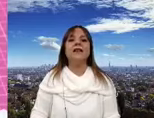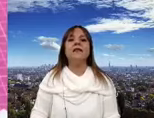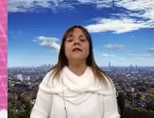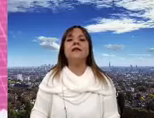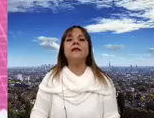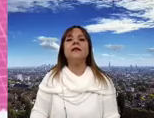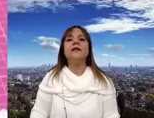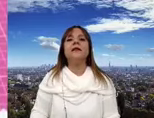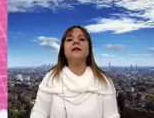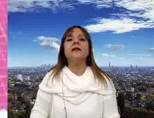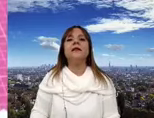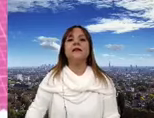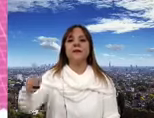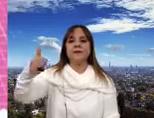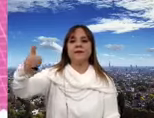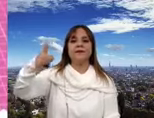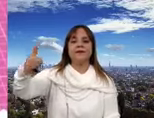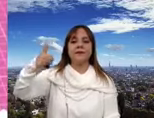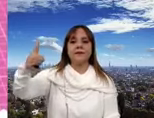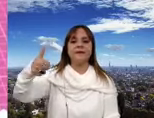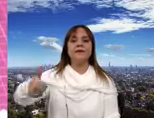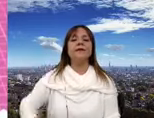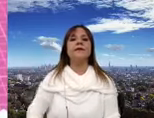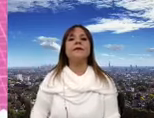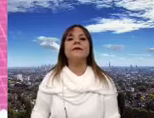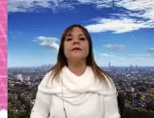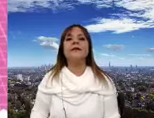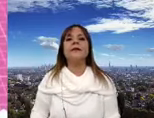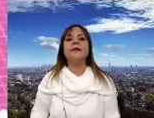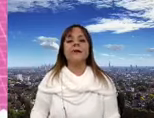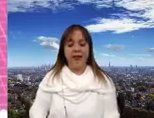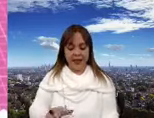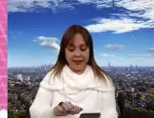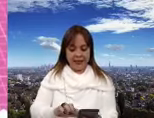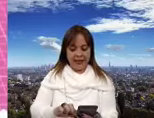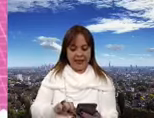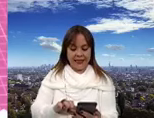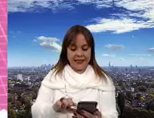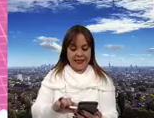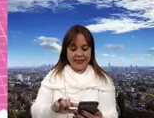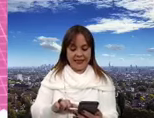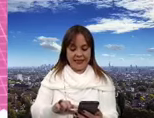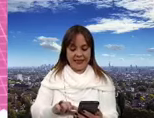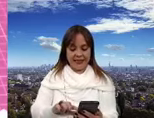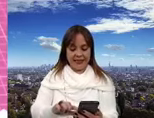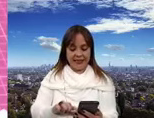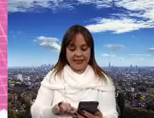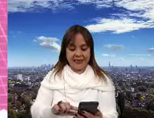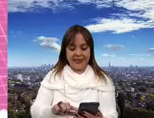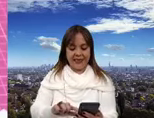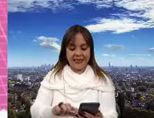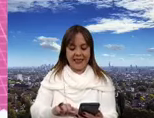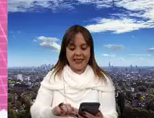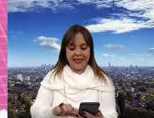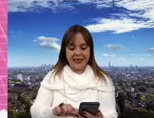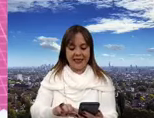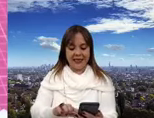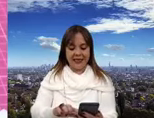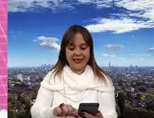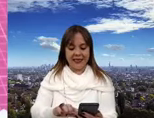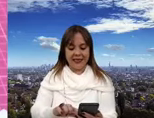para cortar coisa pequena. E corte pequena, treino, tá, pessoal? Quem tem dificuldade não se desespera, que o Sim. treino faz a